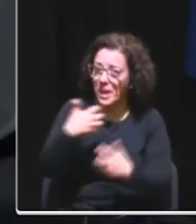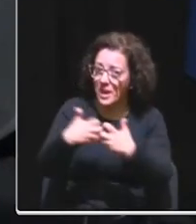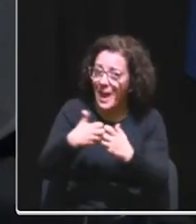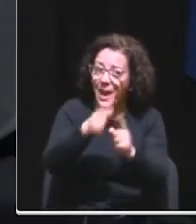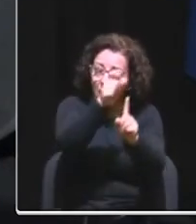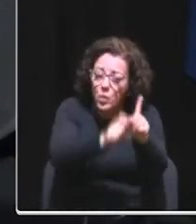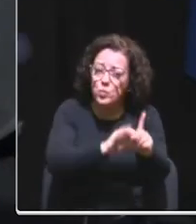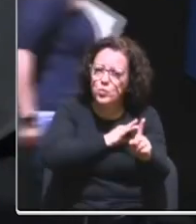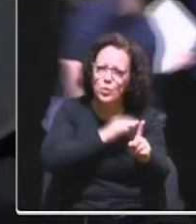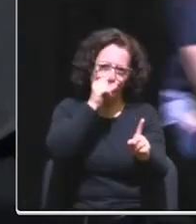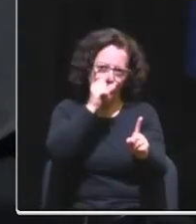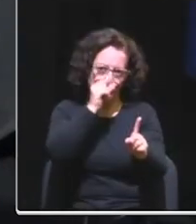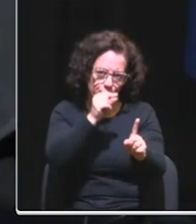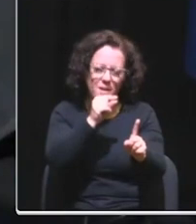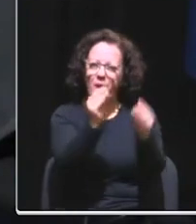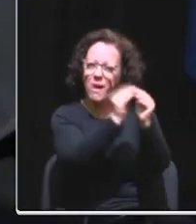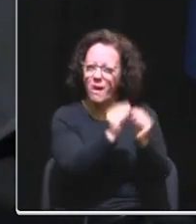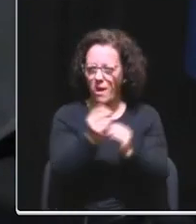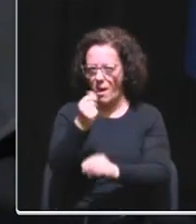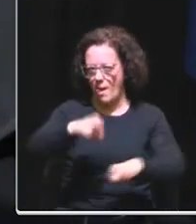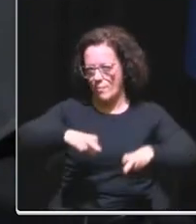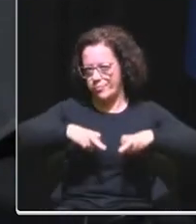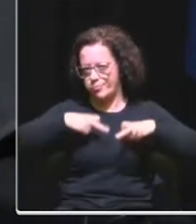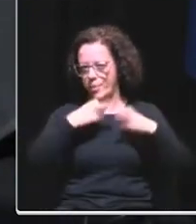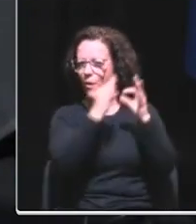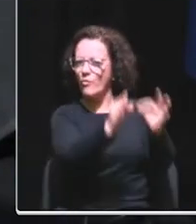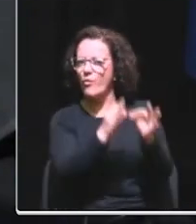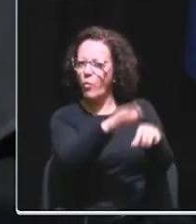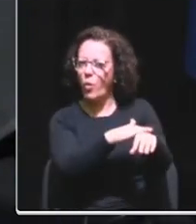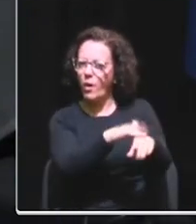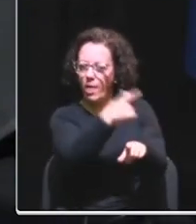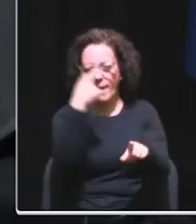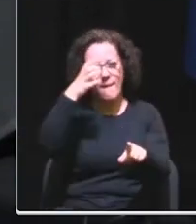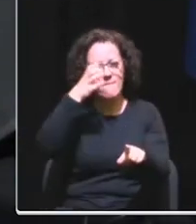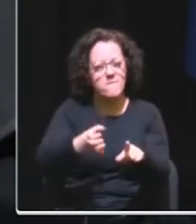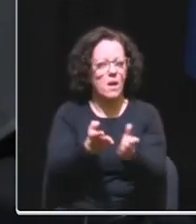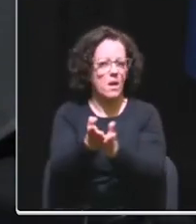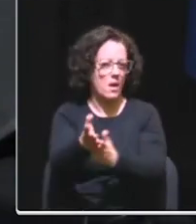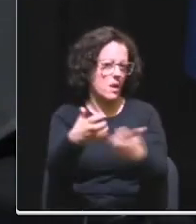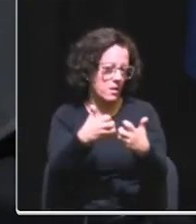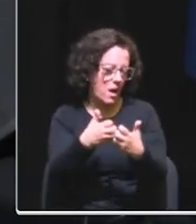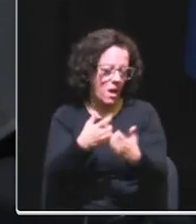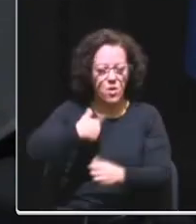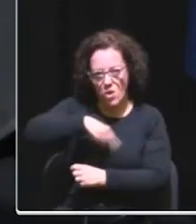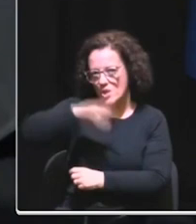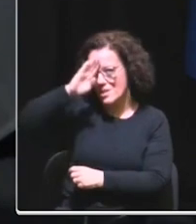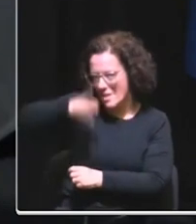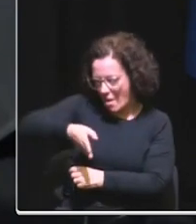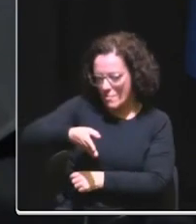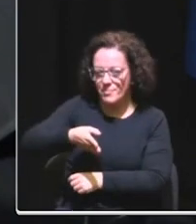e a oligarquia russa que pretende e quer continuar esta guerra, e portanto nós sabemos bem de que